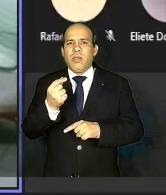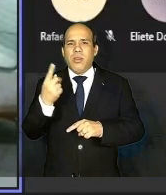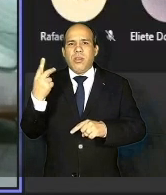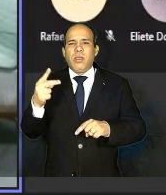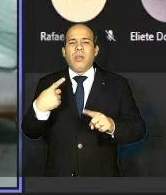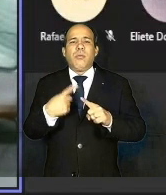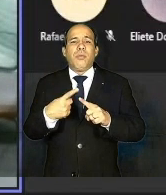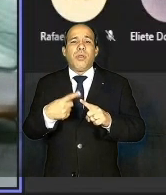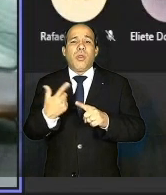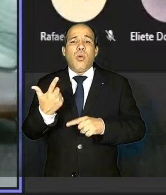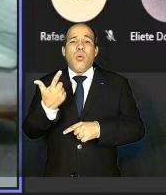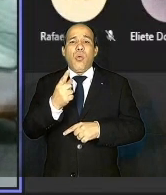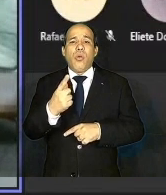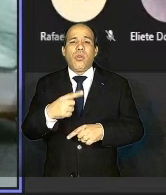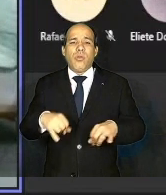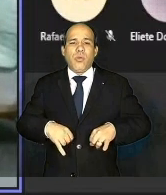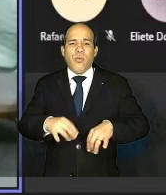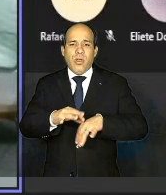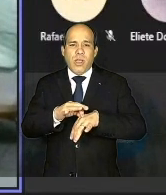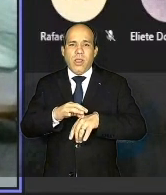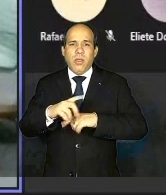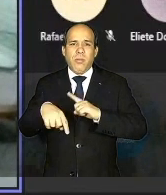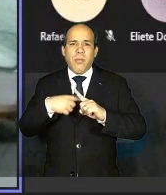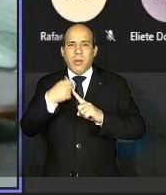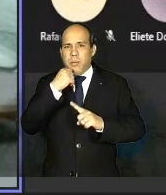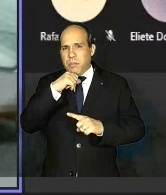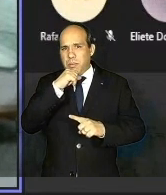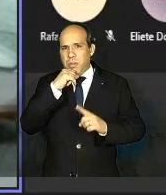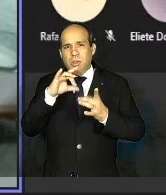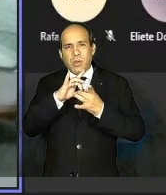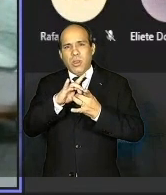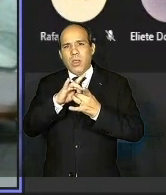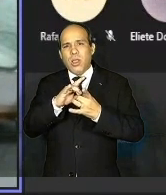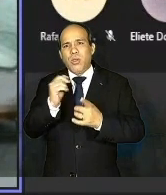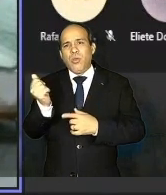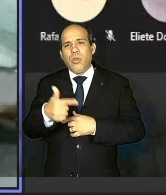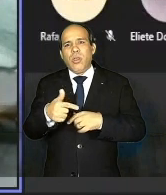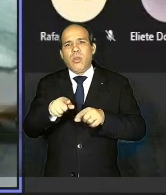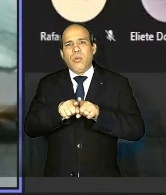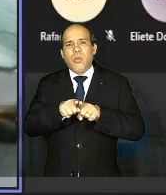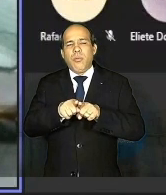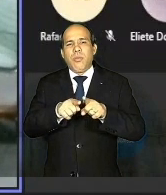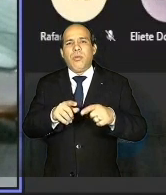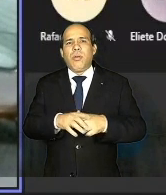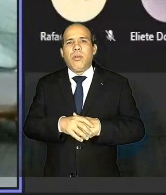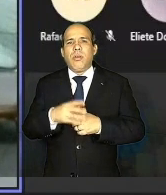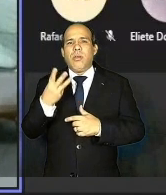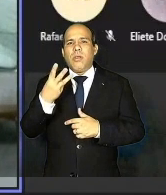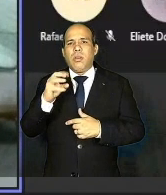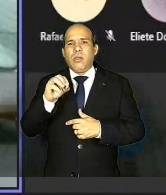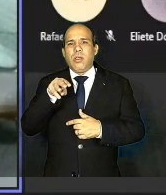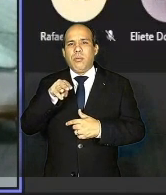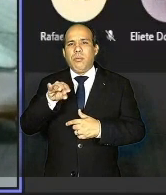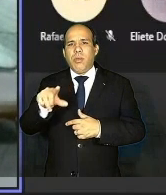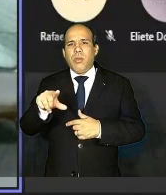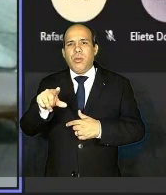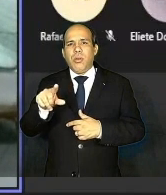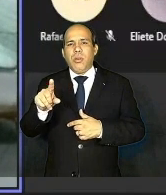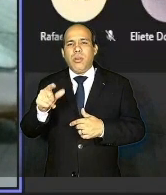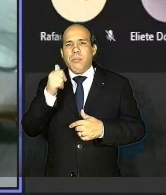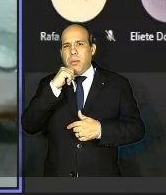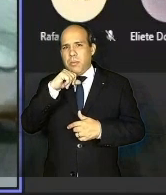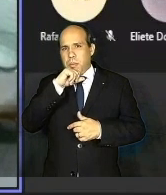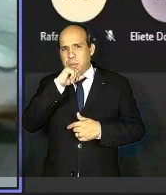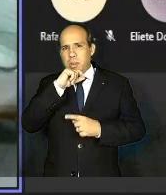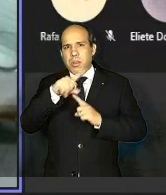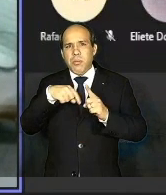Então, nós temos essa pequena diferenciação, tanto porque a outra sofreu na própria pele e a mãe está muito mais ligada do que o irmão, né? Então,